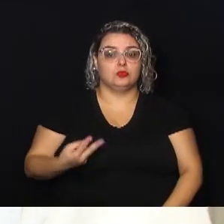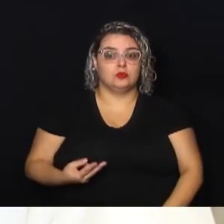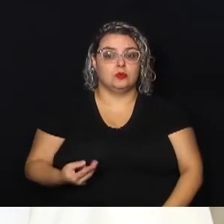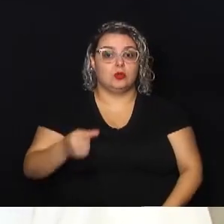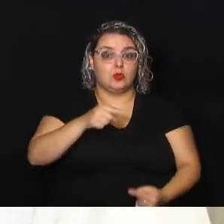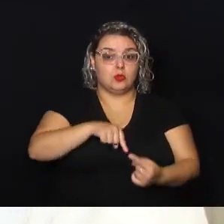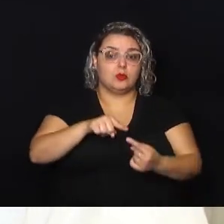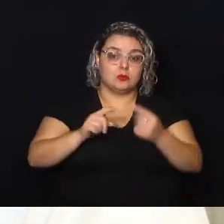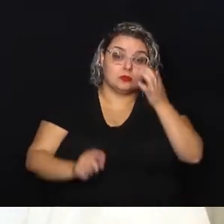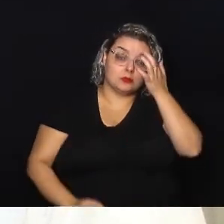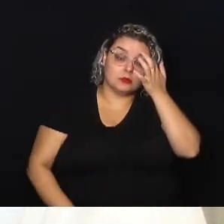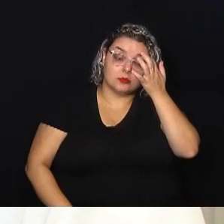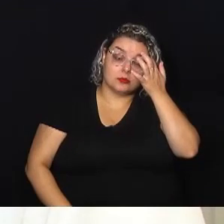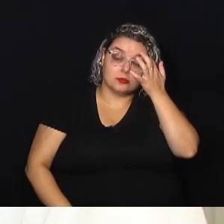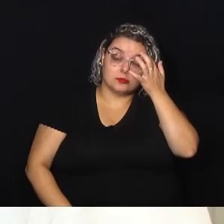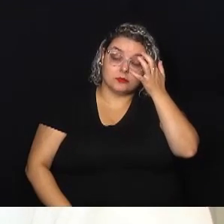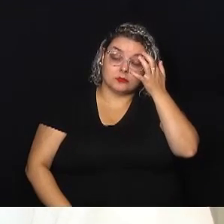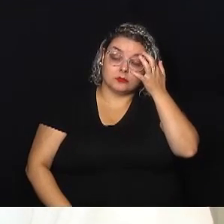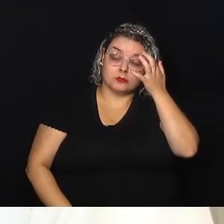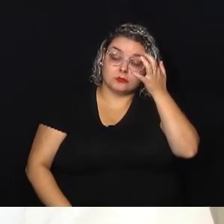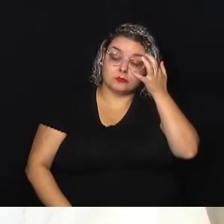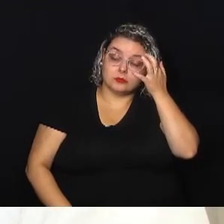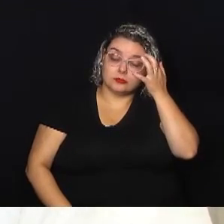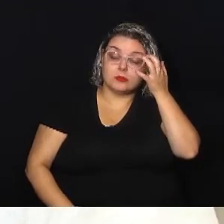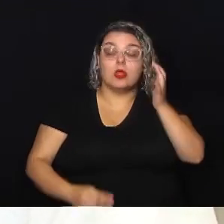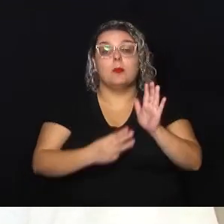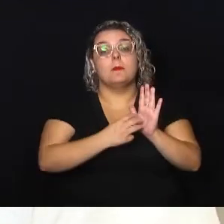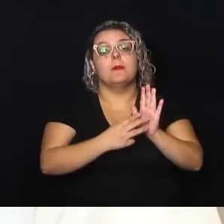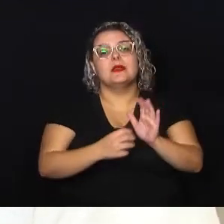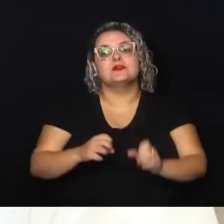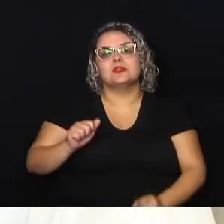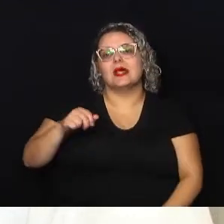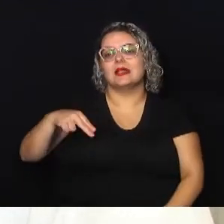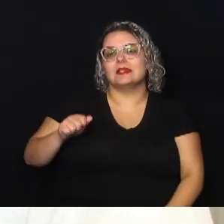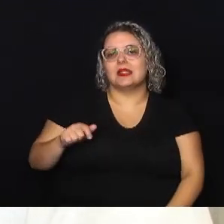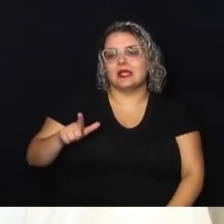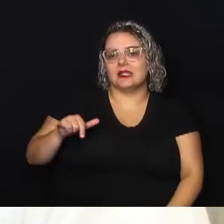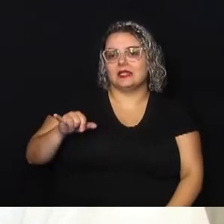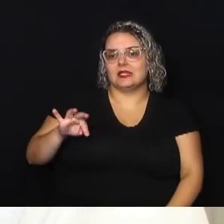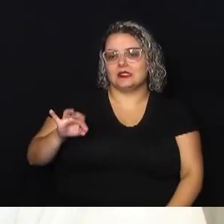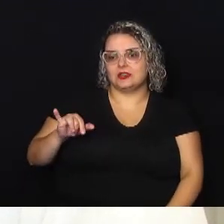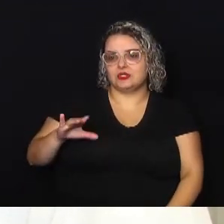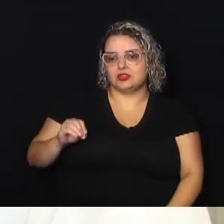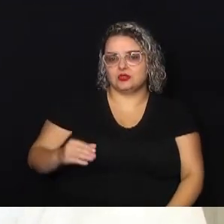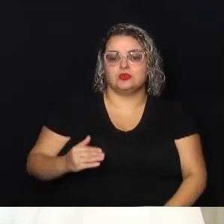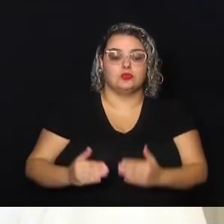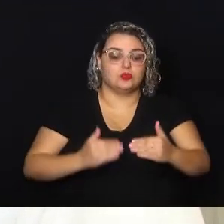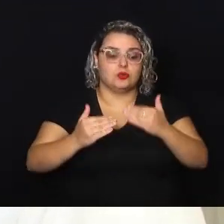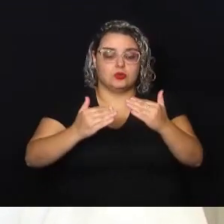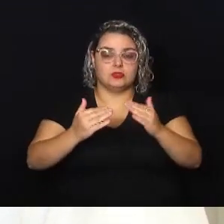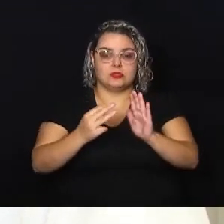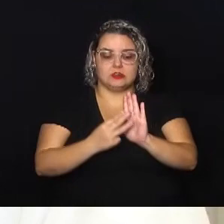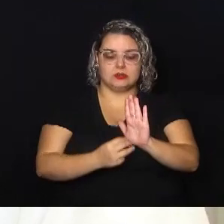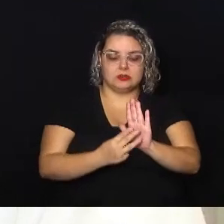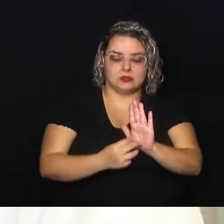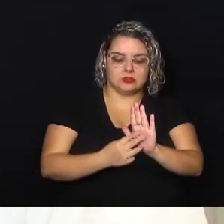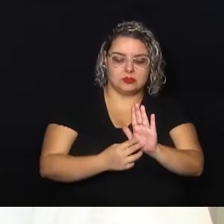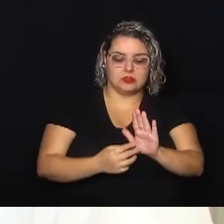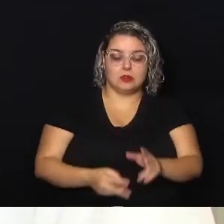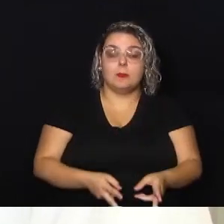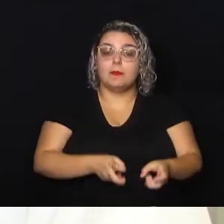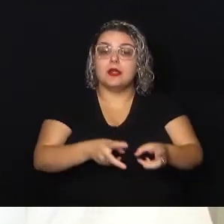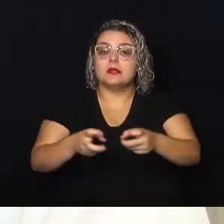intuito principal da Minha tese de doutorado é o desenvolvimento de metas analíticos né então é aqui a gente tem todo o trabalho de desenvolvimento